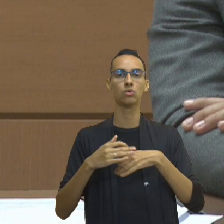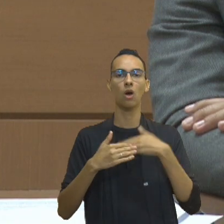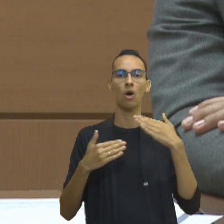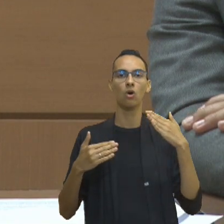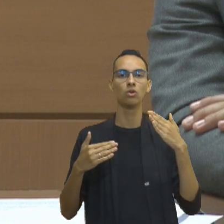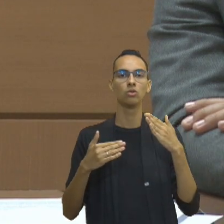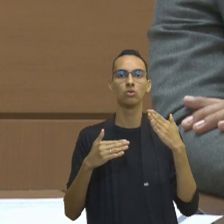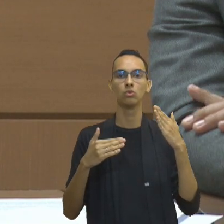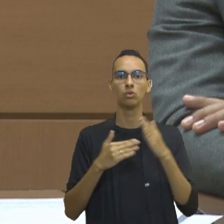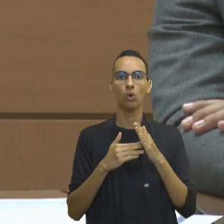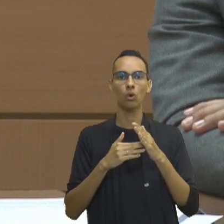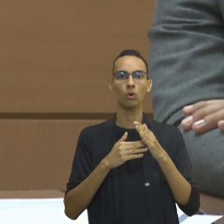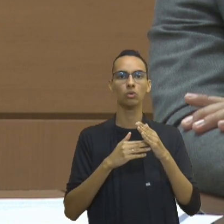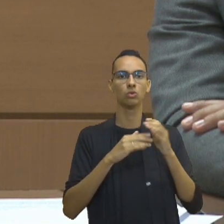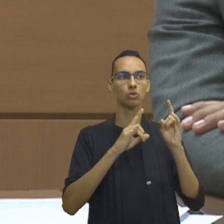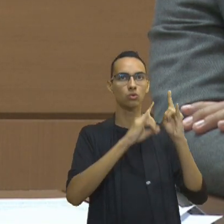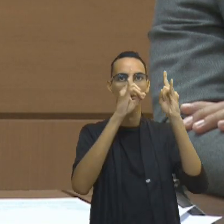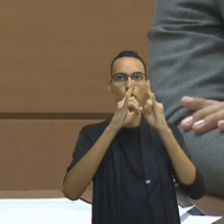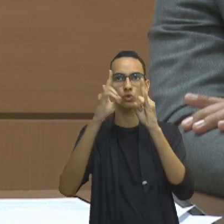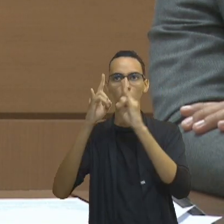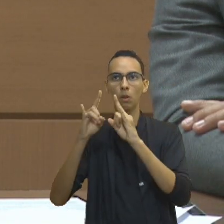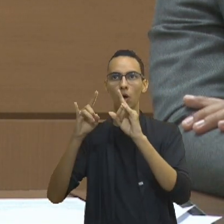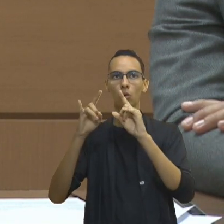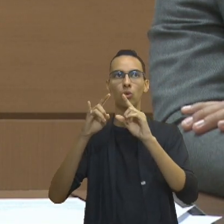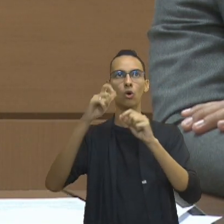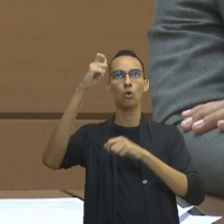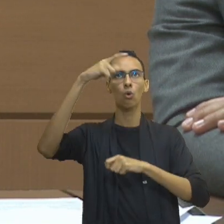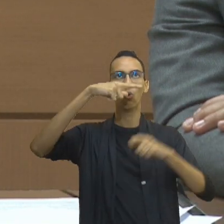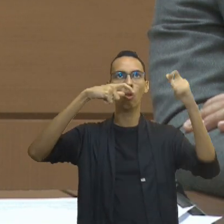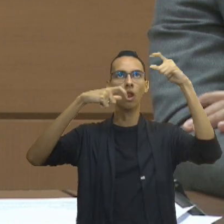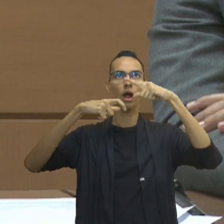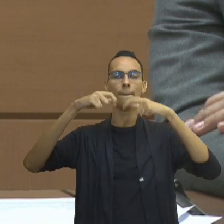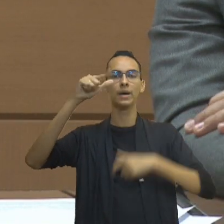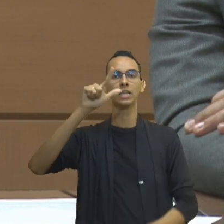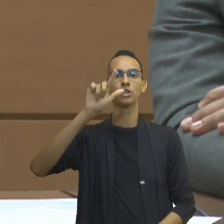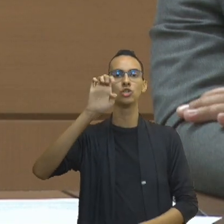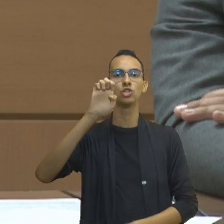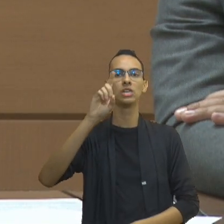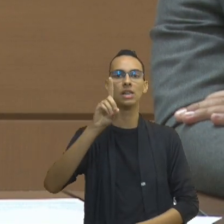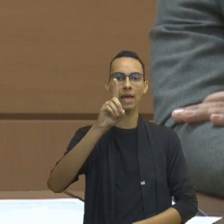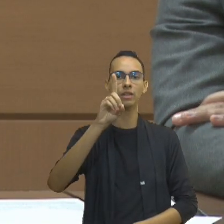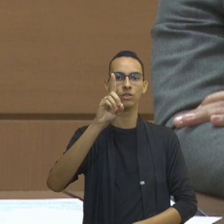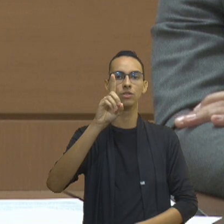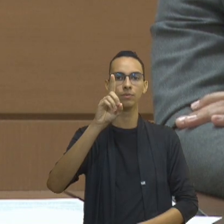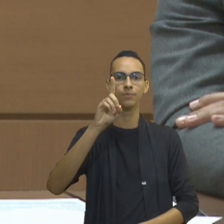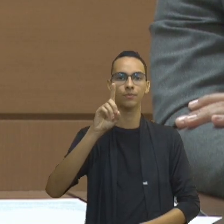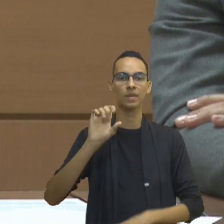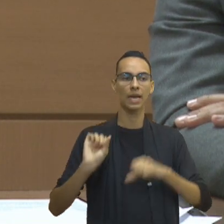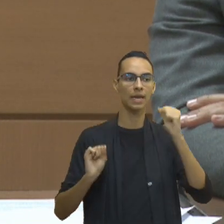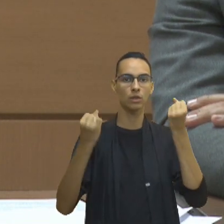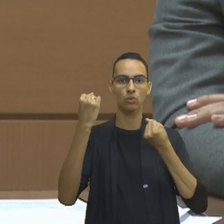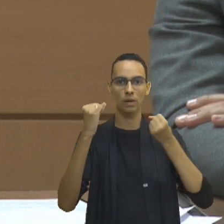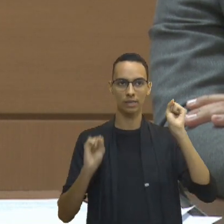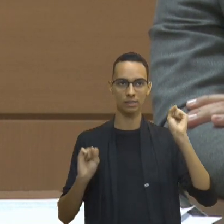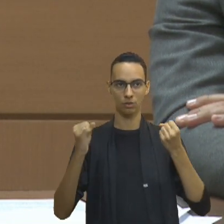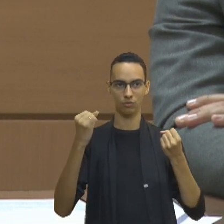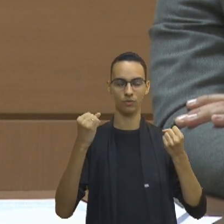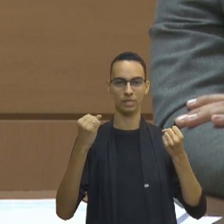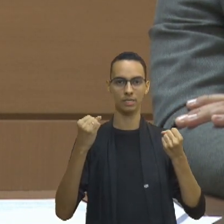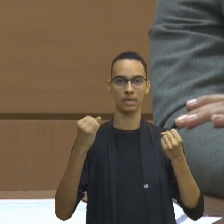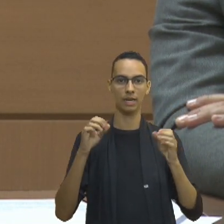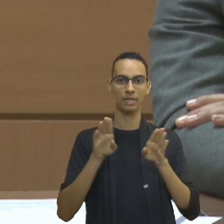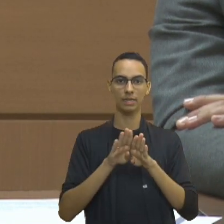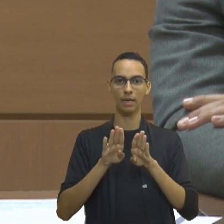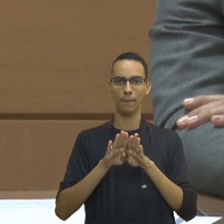lâmpadas LED nos campos Umuarama, Santa Mônica e Educação Física, com investimento aproximado